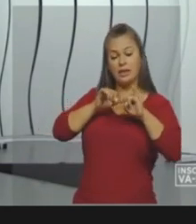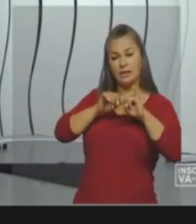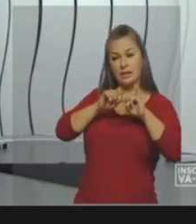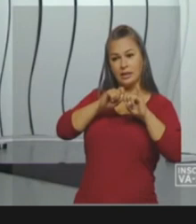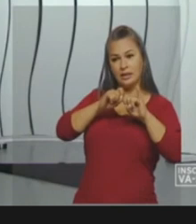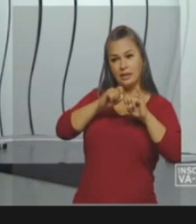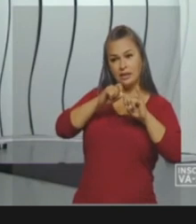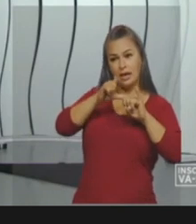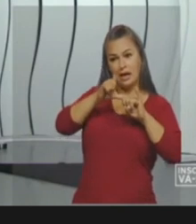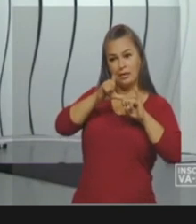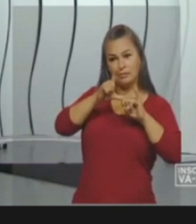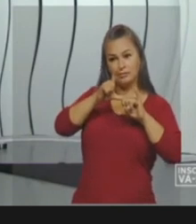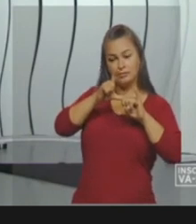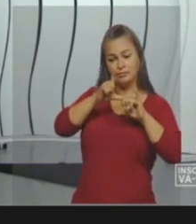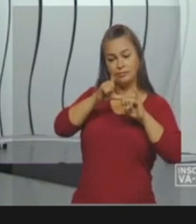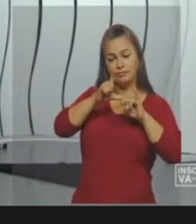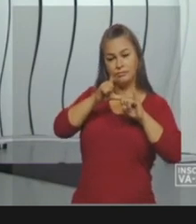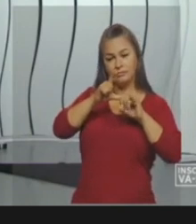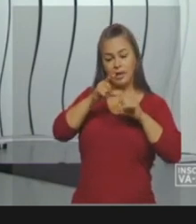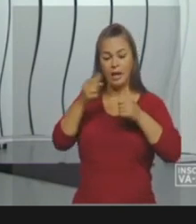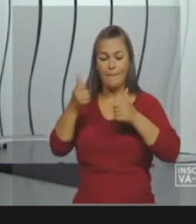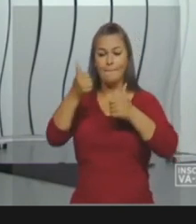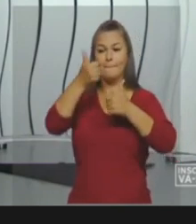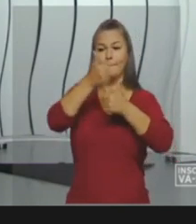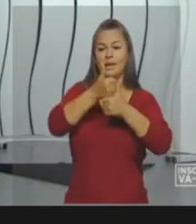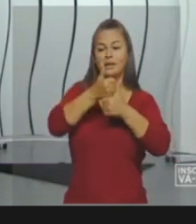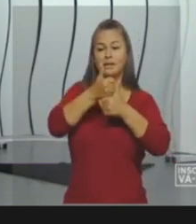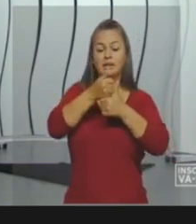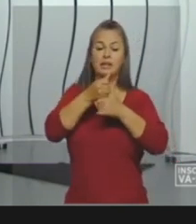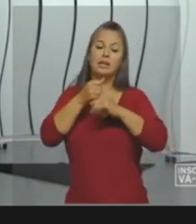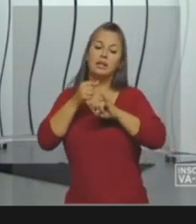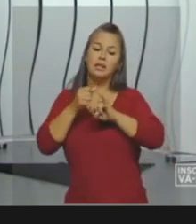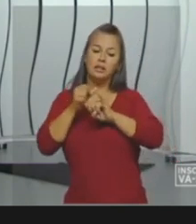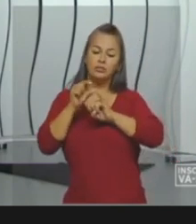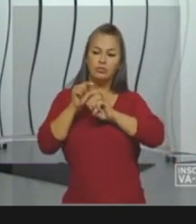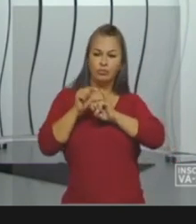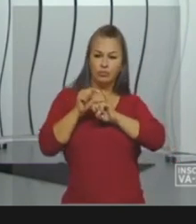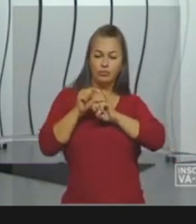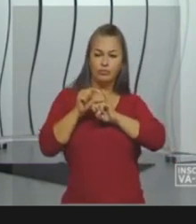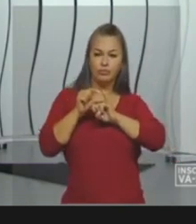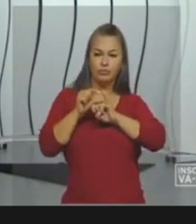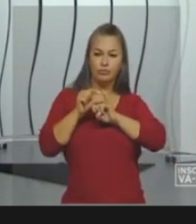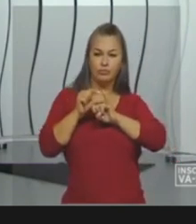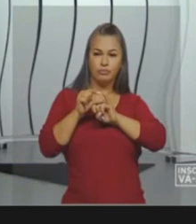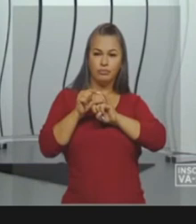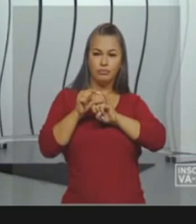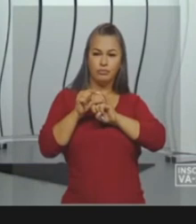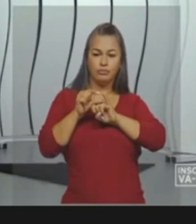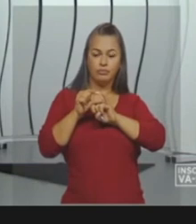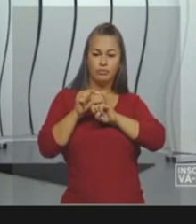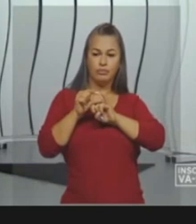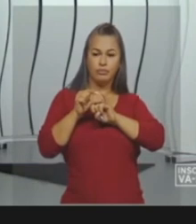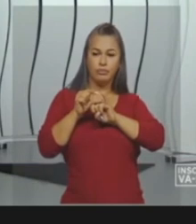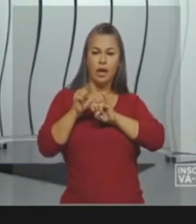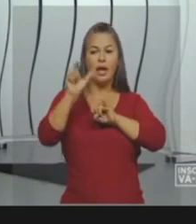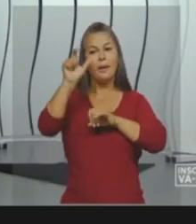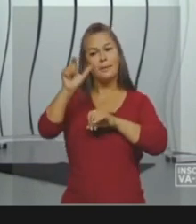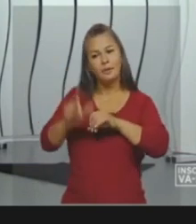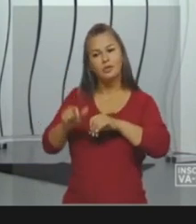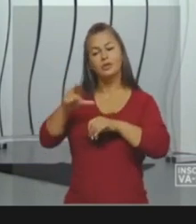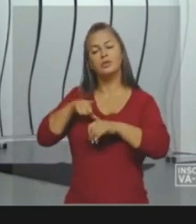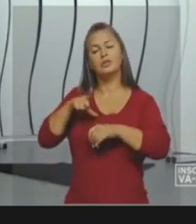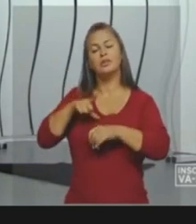pessoa que tem esse código aqui no DNA dela, ela também vai ter sangue do tipo